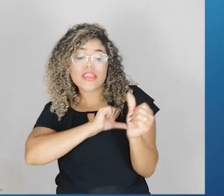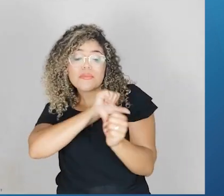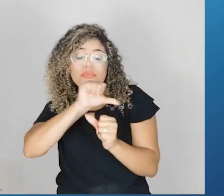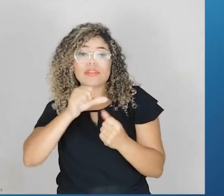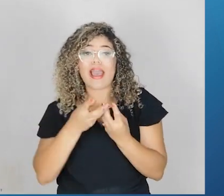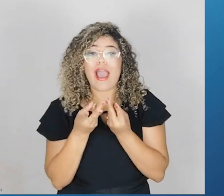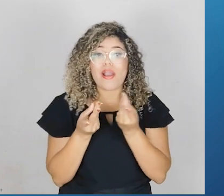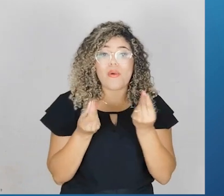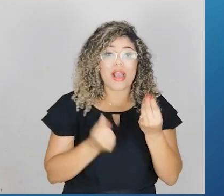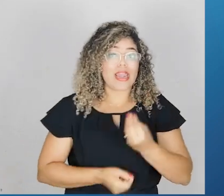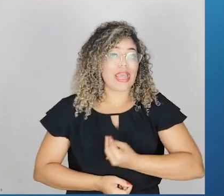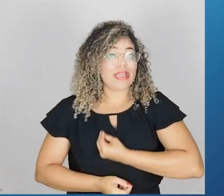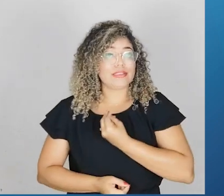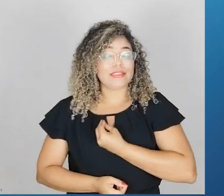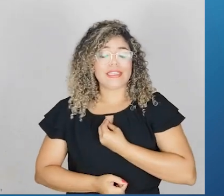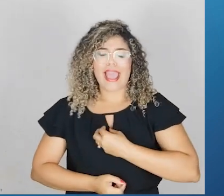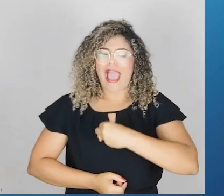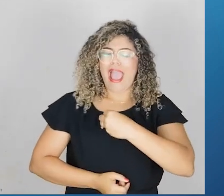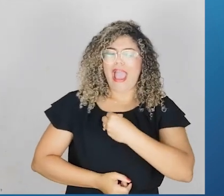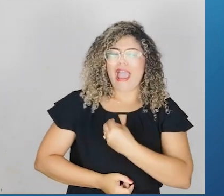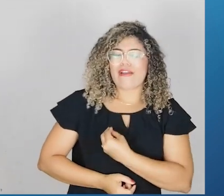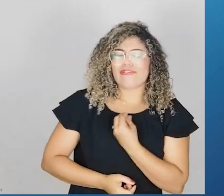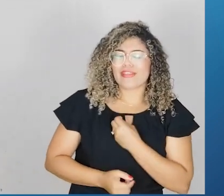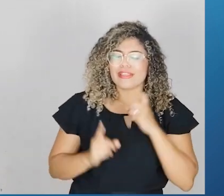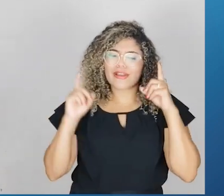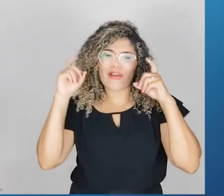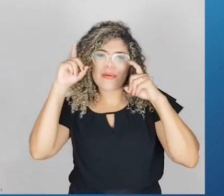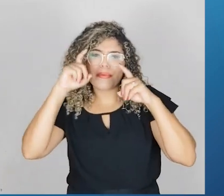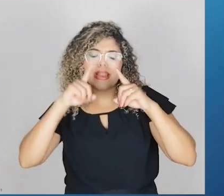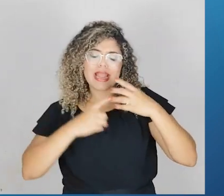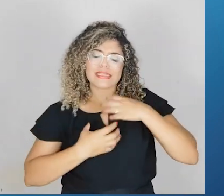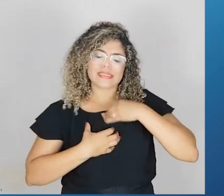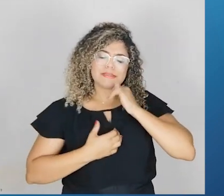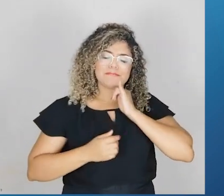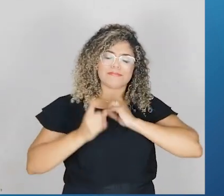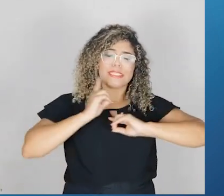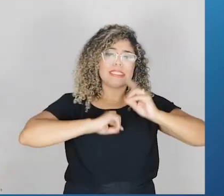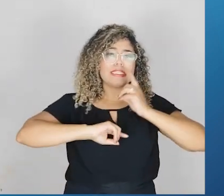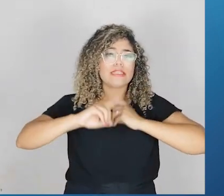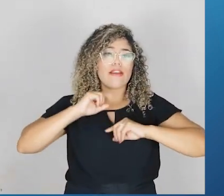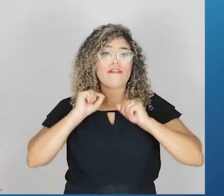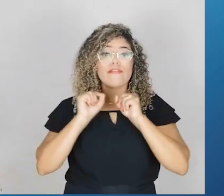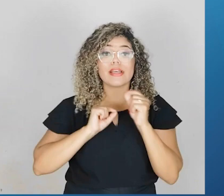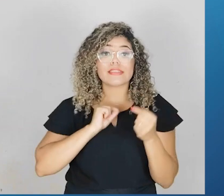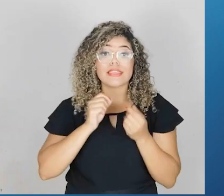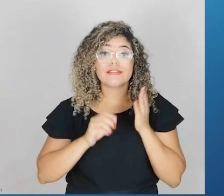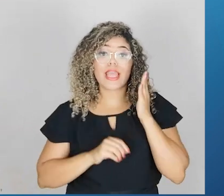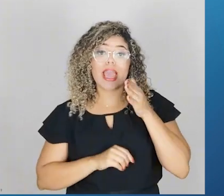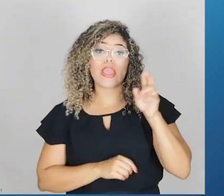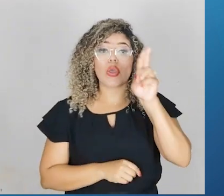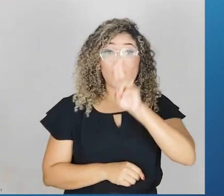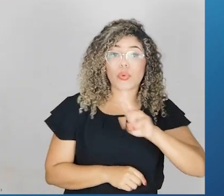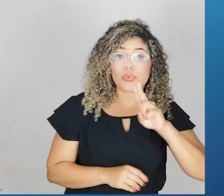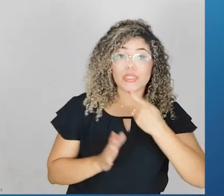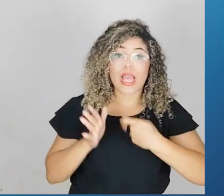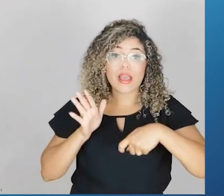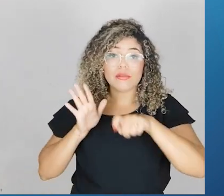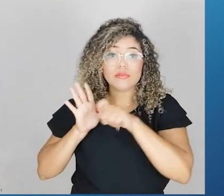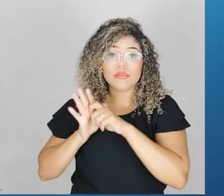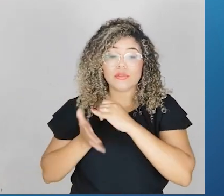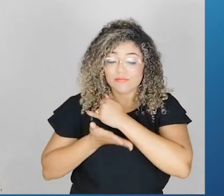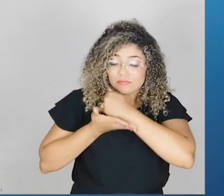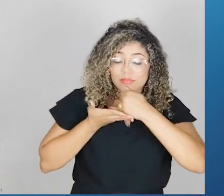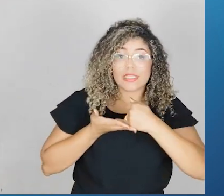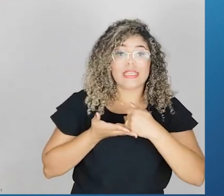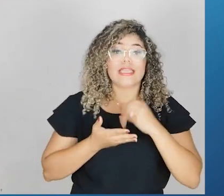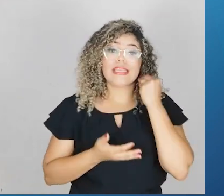vida. A situação deixa a garota cada vez mais deprimida e revoltada, fazendo-a ir em direção às drogas e viver experiências